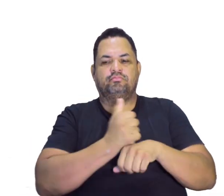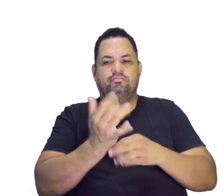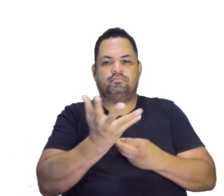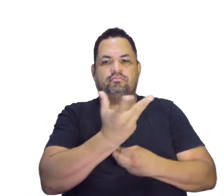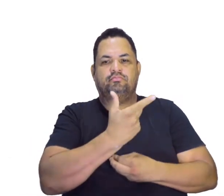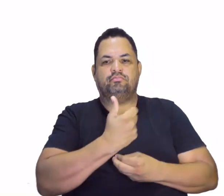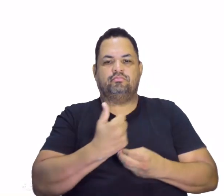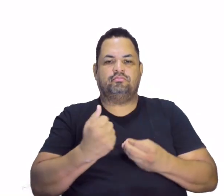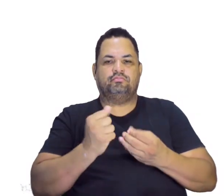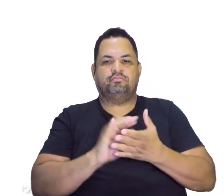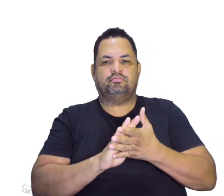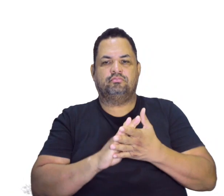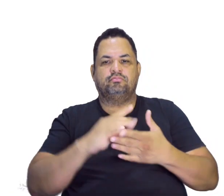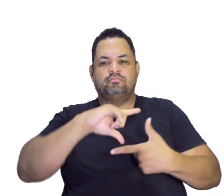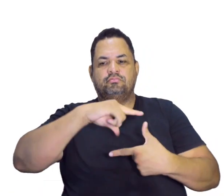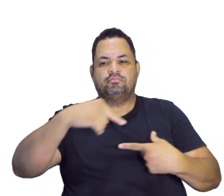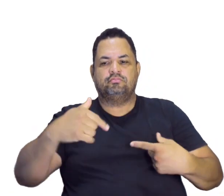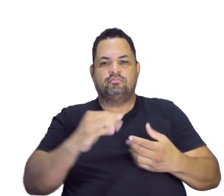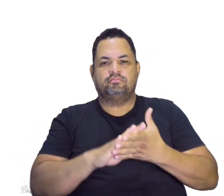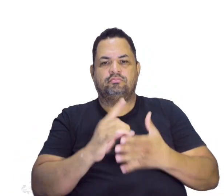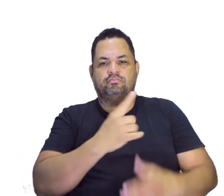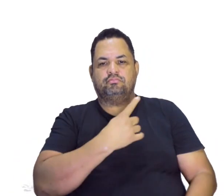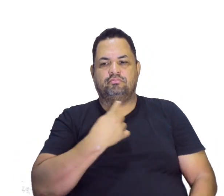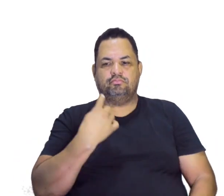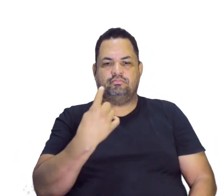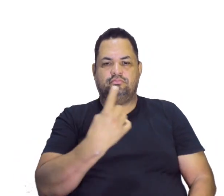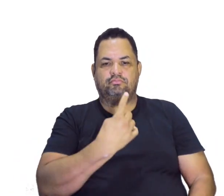artistas do modernismo,